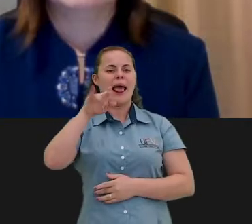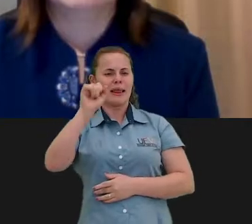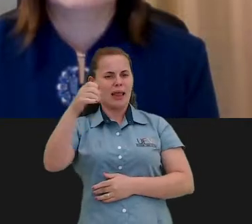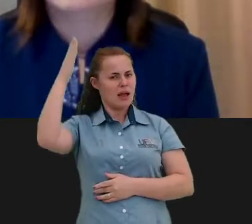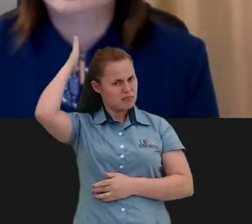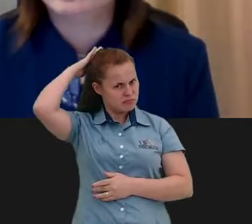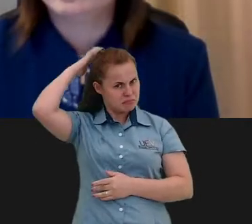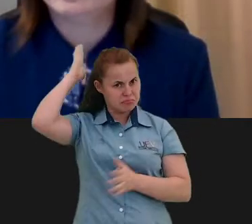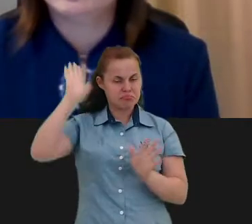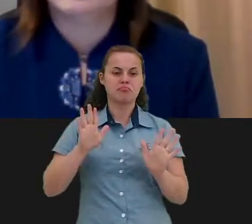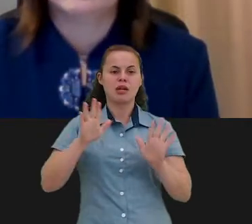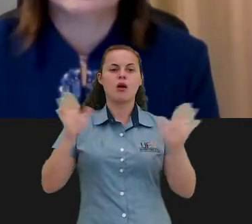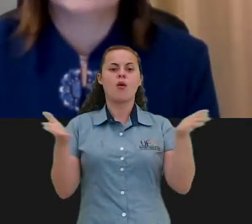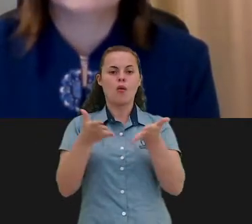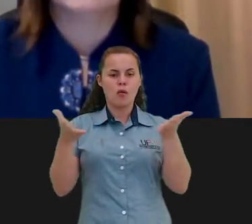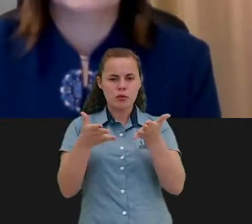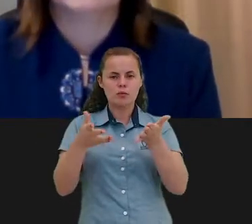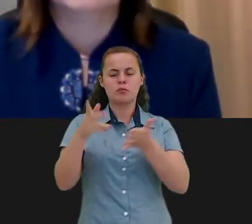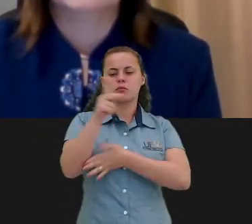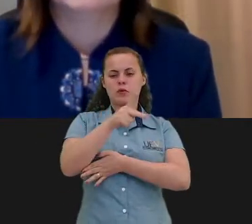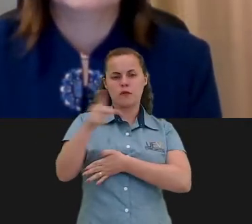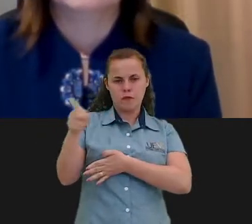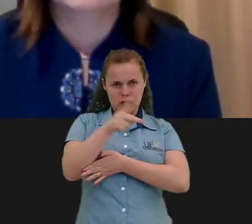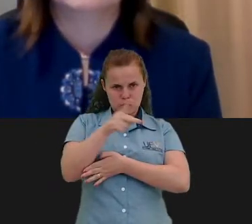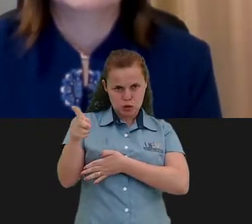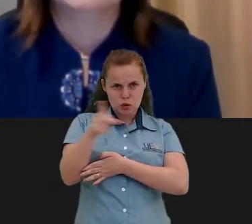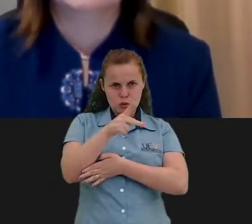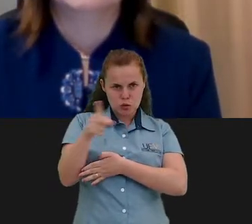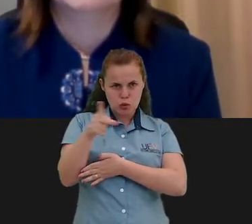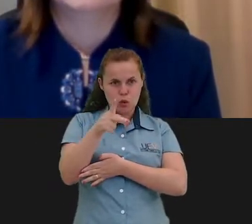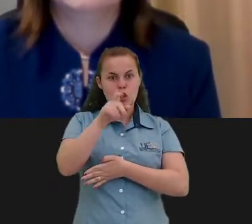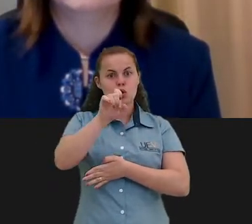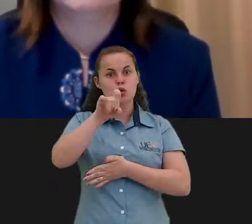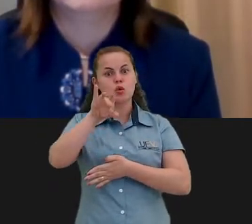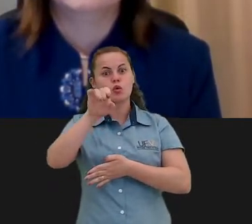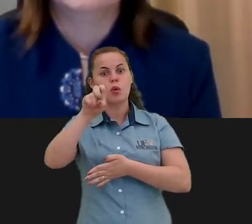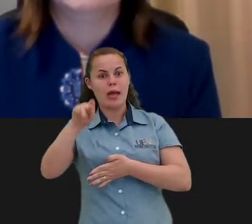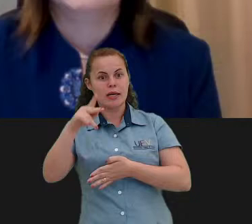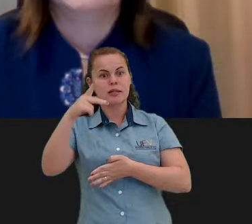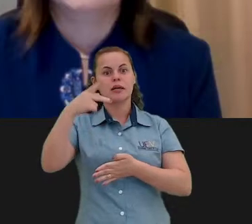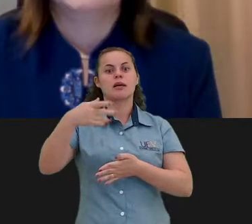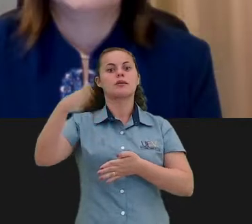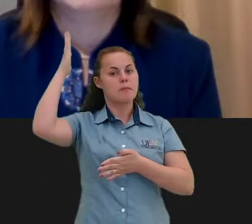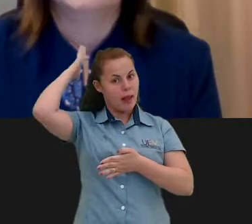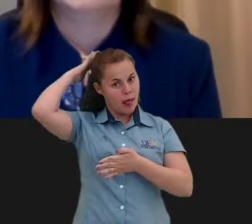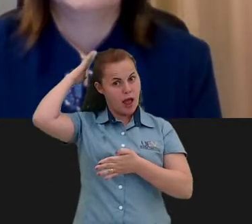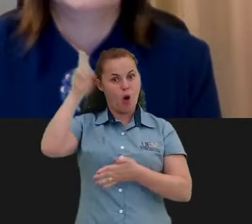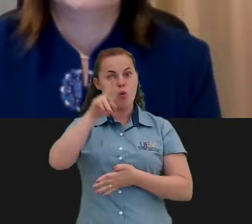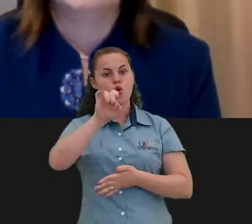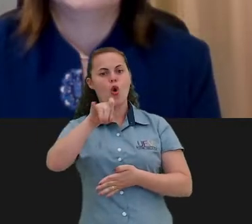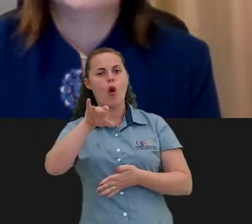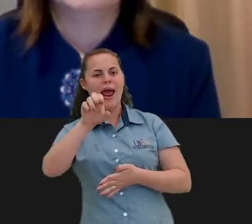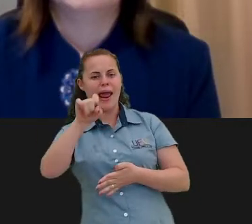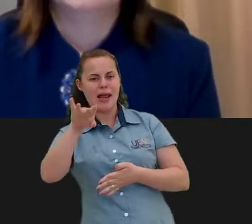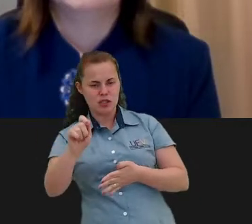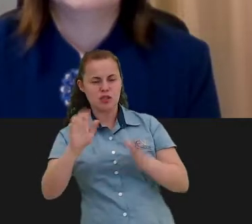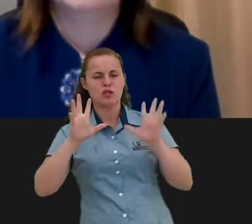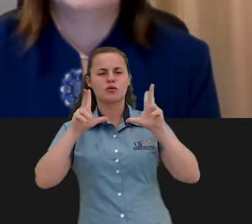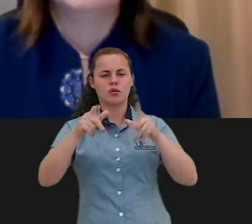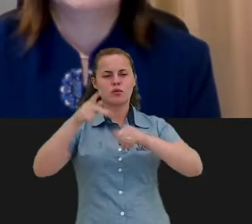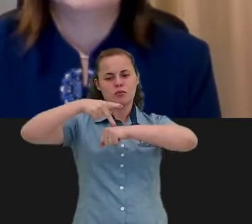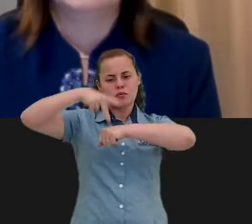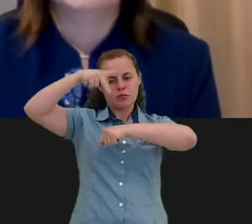Atualmente é professora associada da Universidade Estadual do Oeste do Paraná, a UNOeste, e atua nos programas de pós-graduação